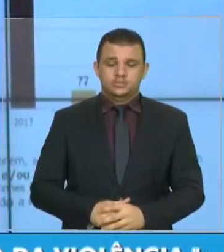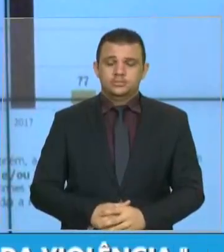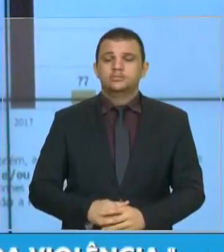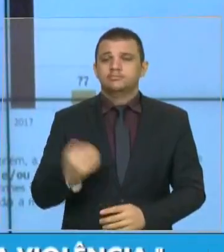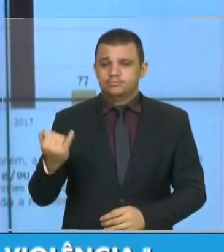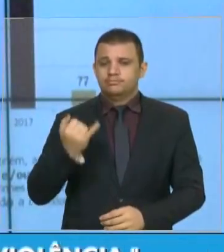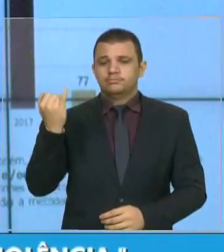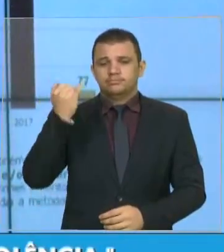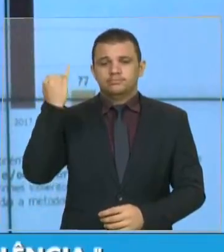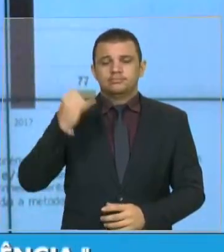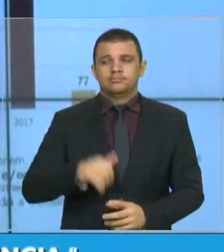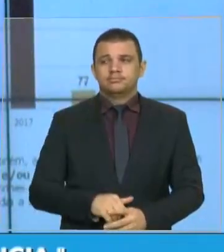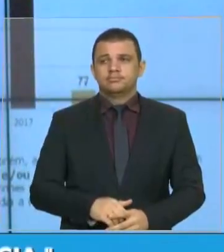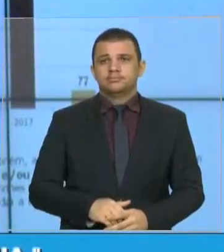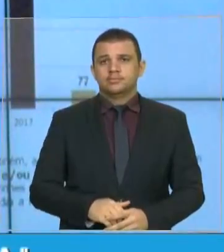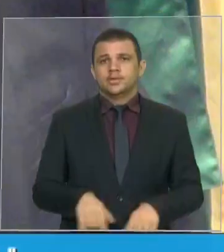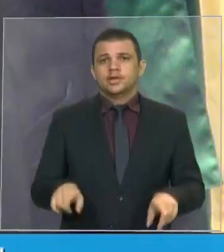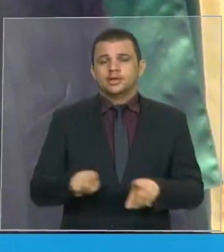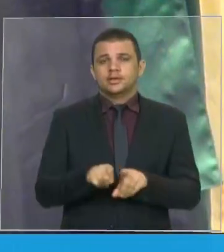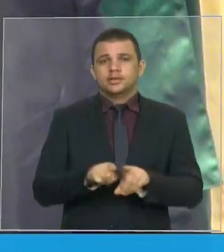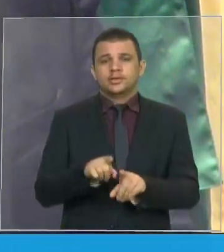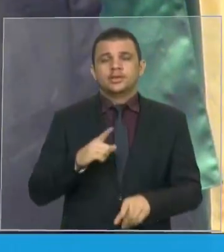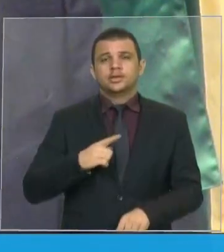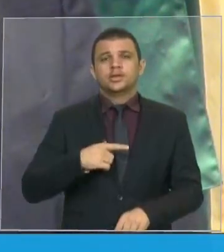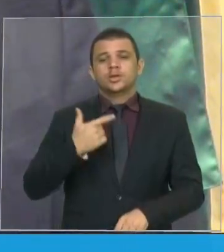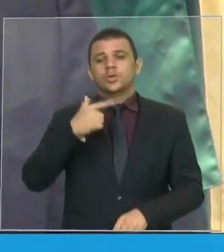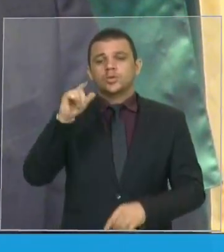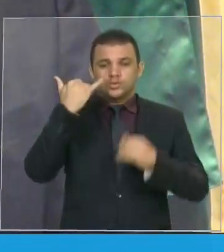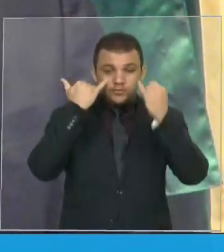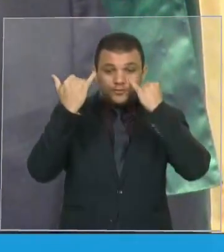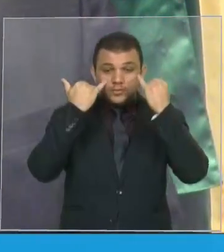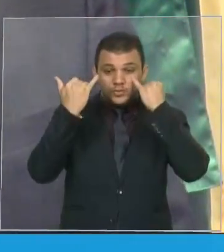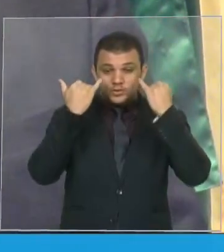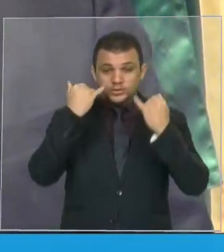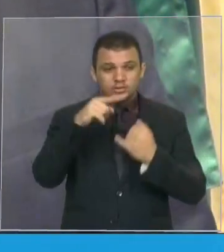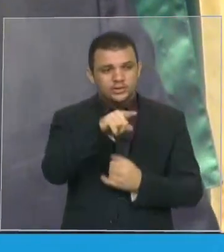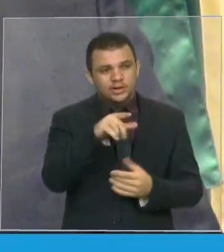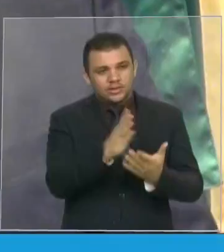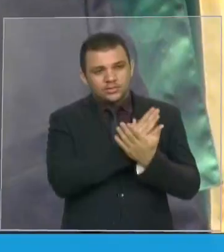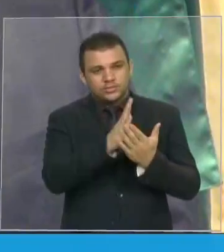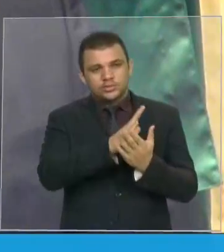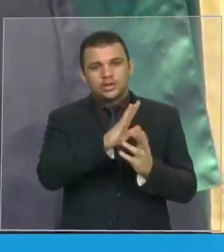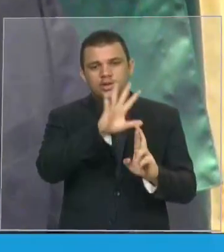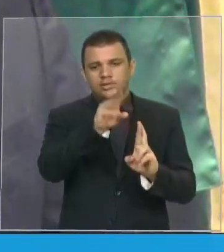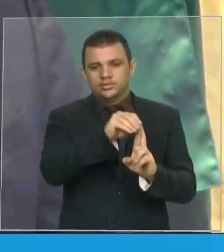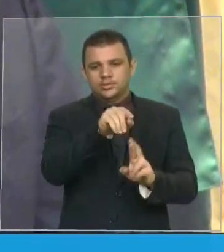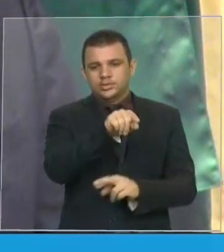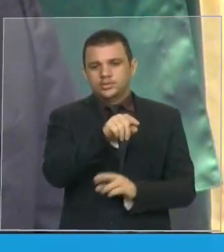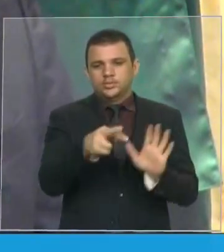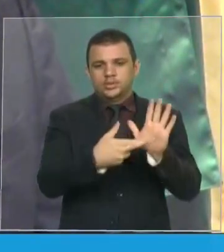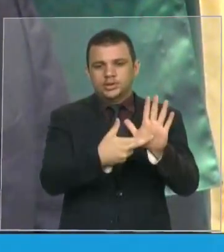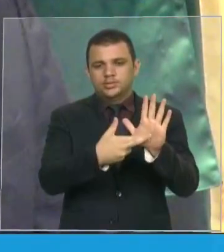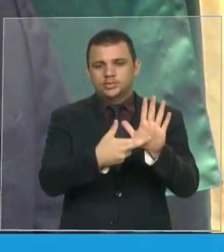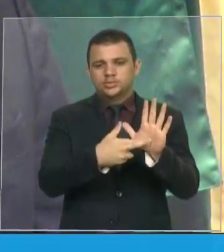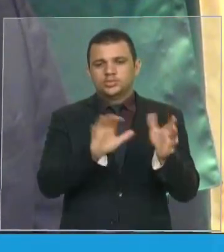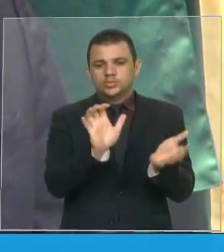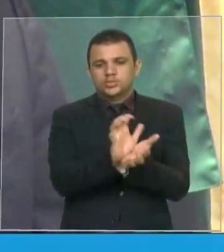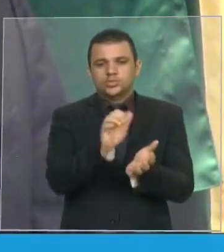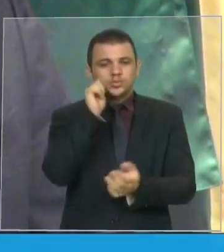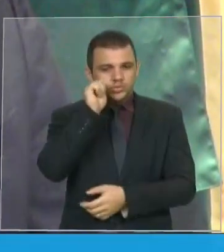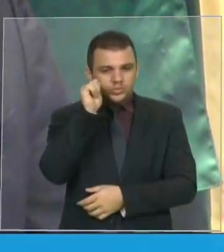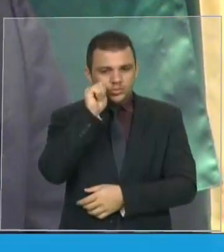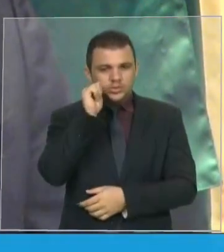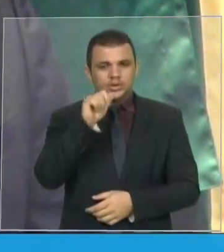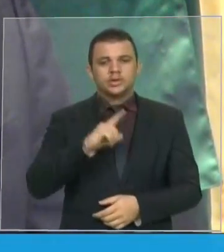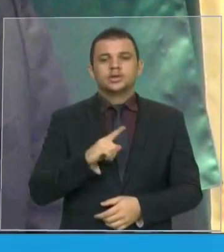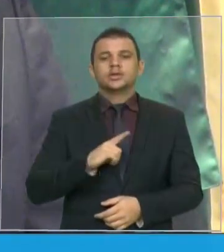Um dado, aí já tem os representantes do grupo de mulheres, um dado que é preocupante em relação aí não só a São Luís, mas o Maranhão,